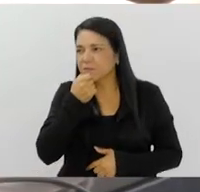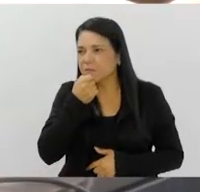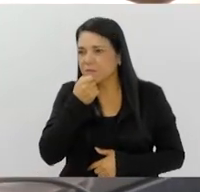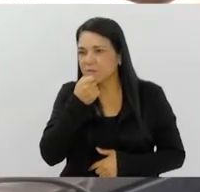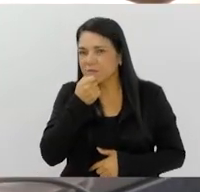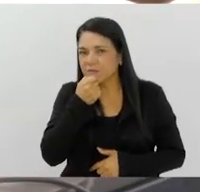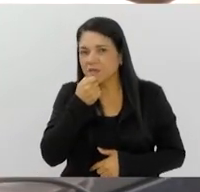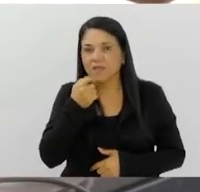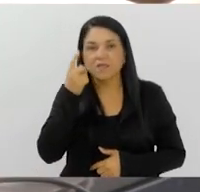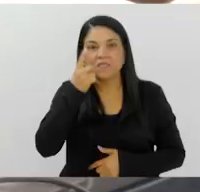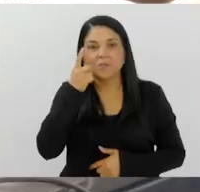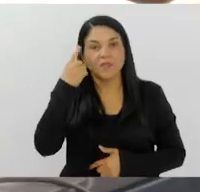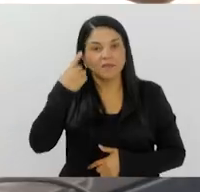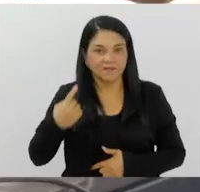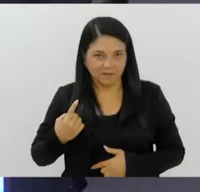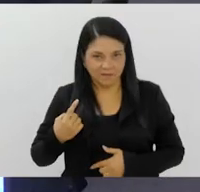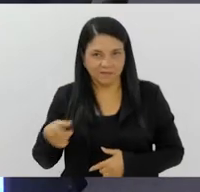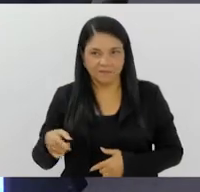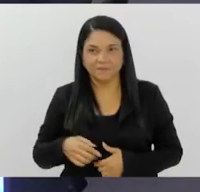desligado